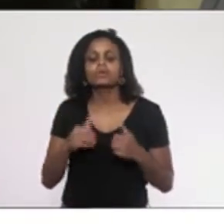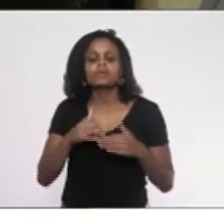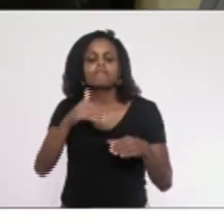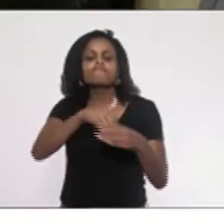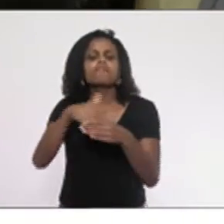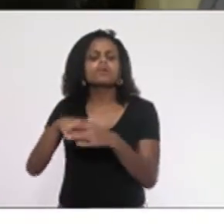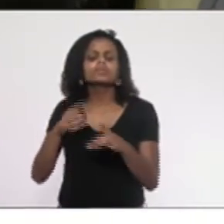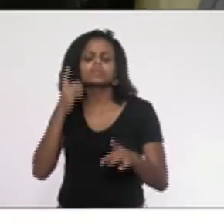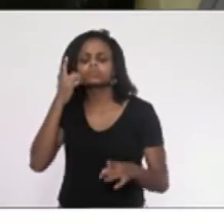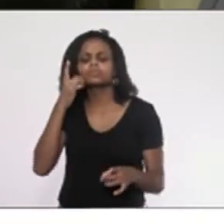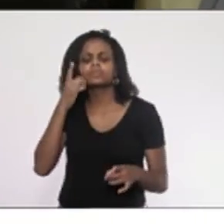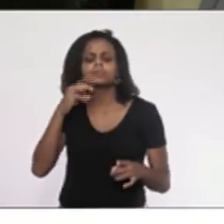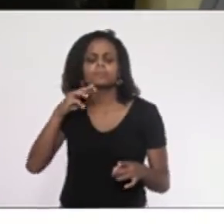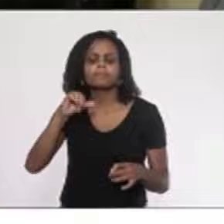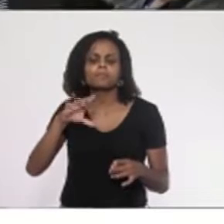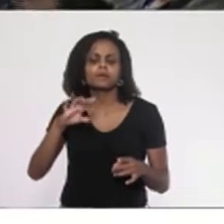Rocha?